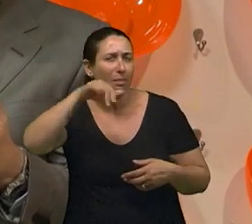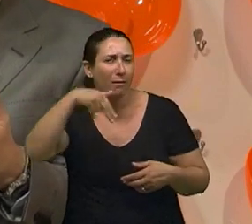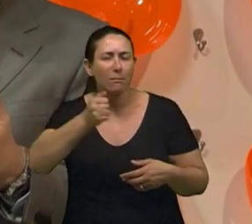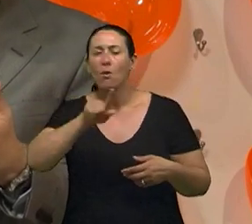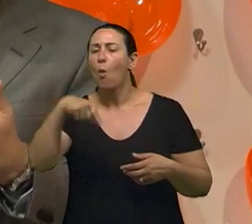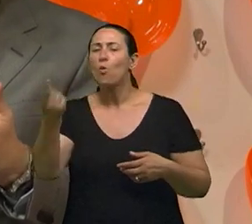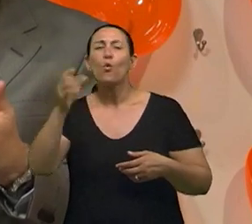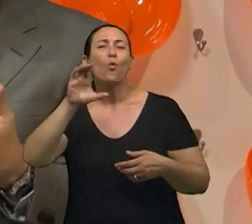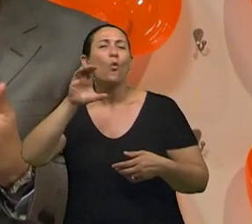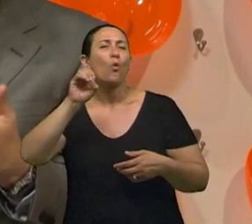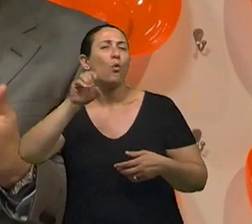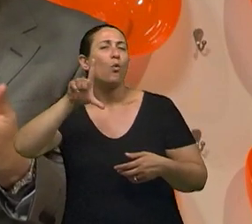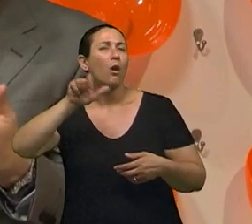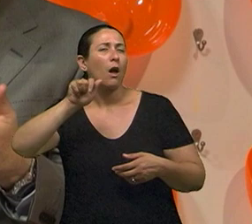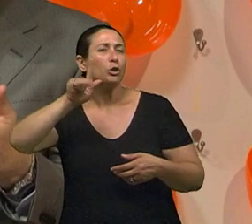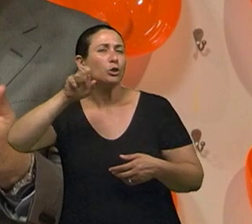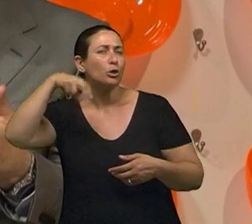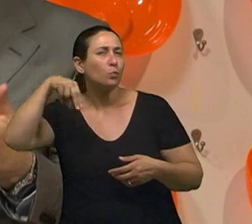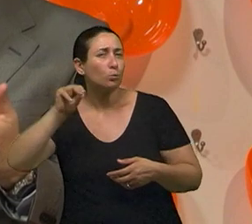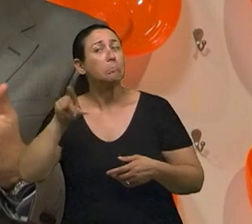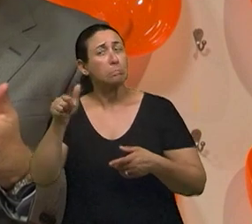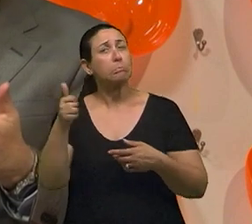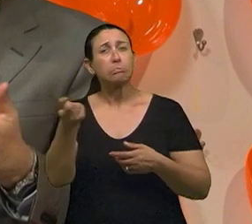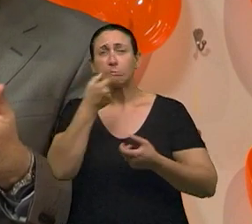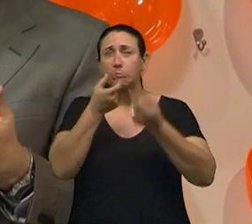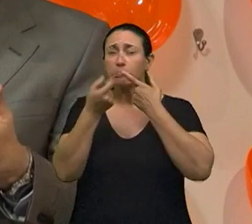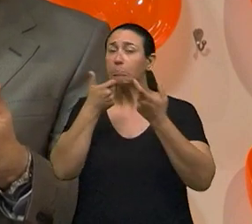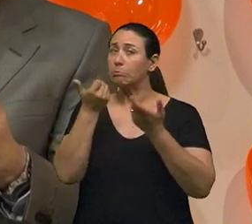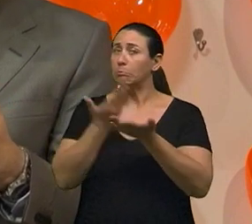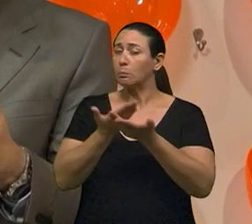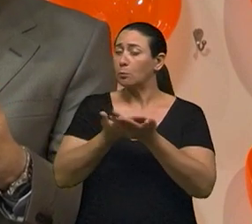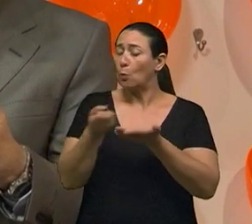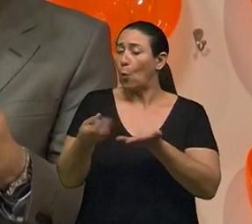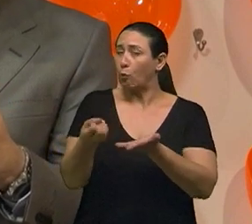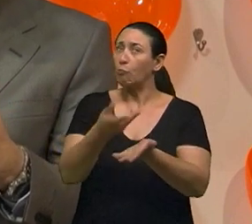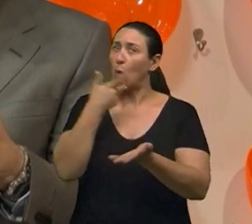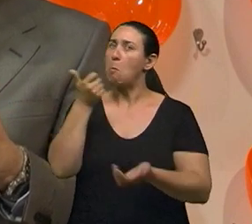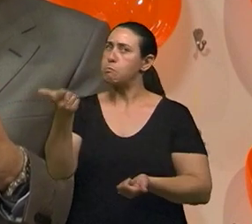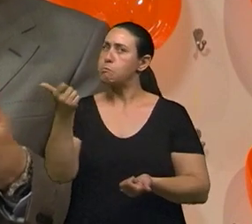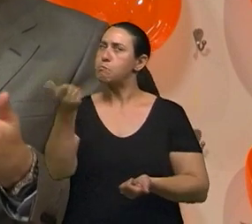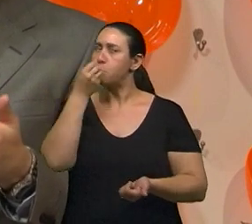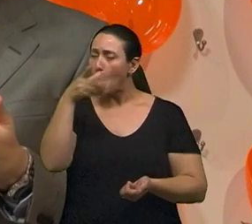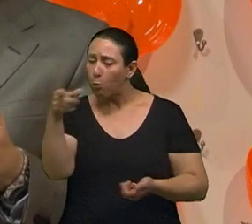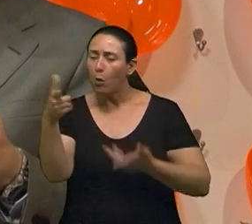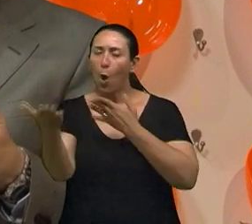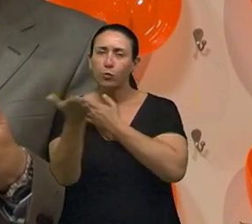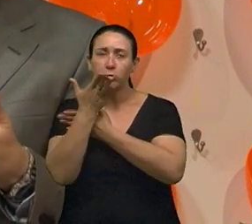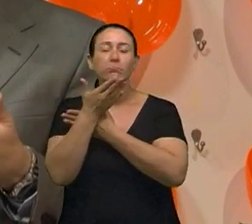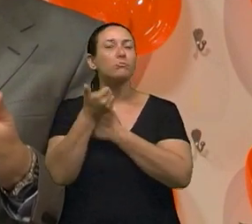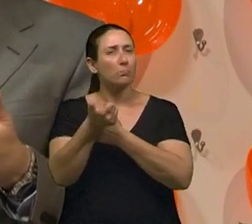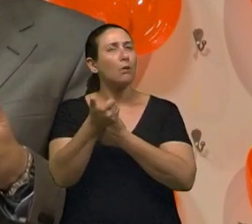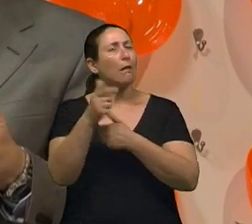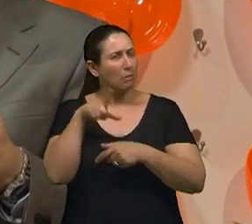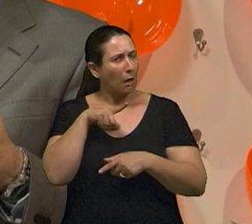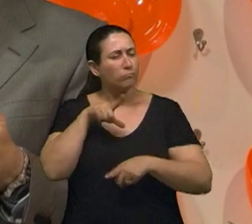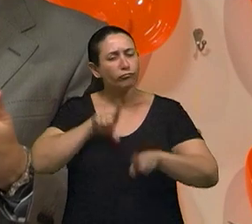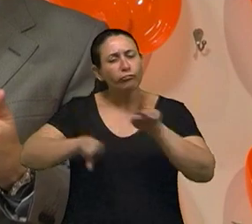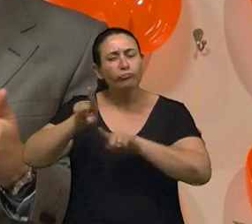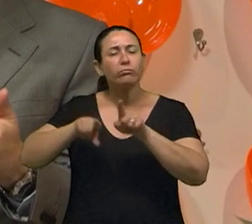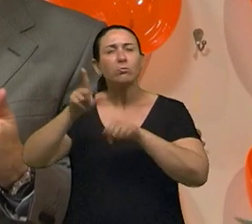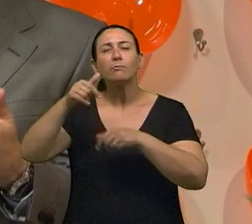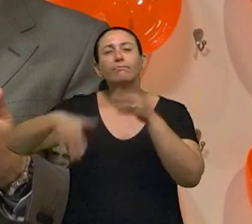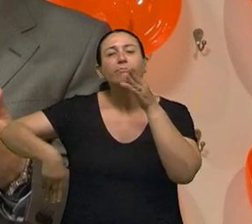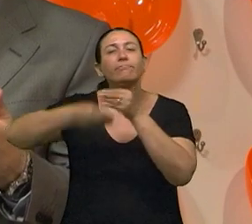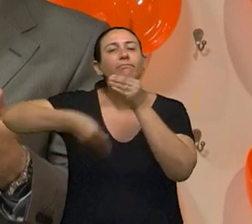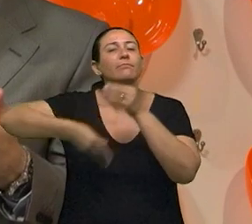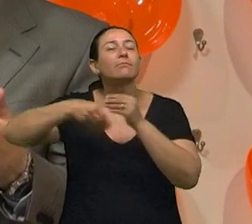colágenos agora que tá muito bem estudos novos recentes falando muito bem dos colágenos a viscosuplementação que é o